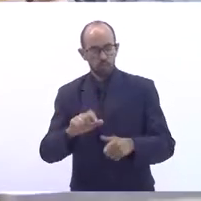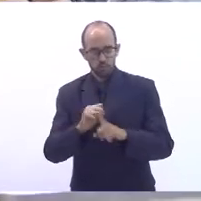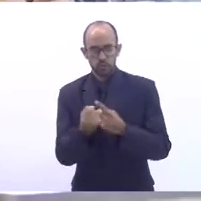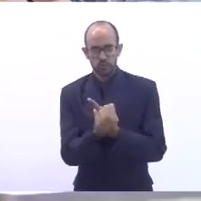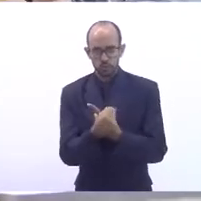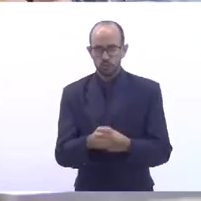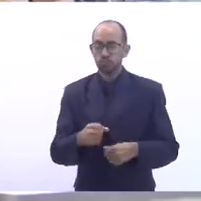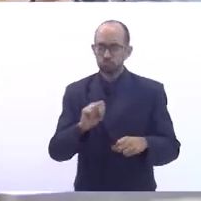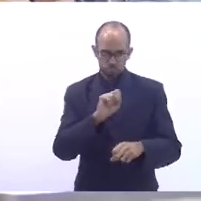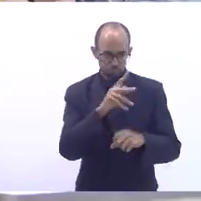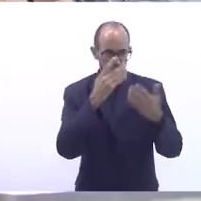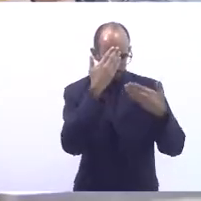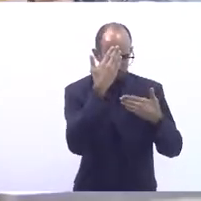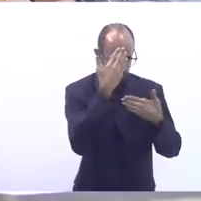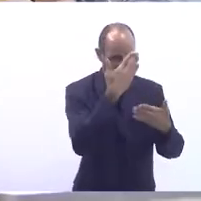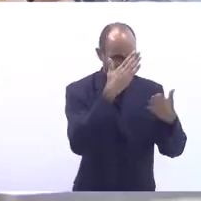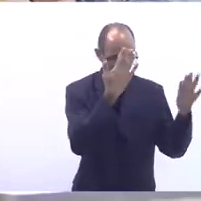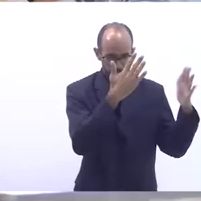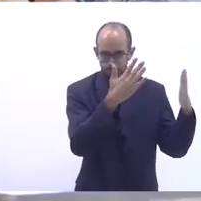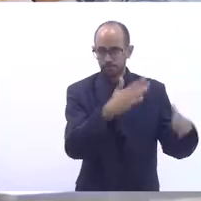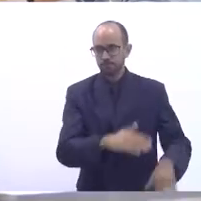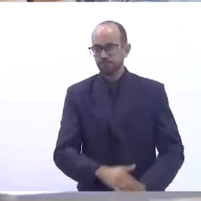E aí